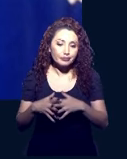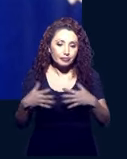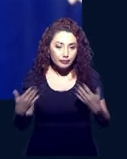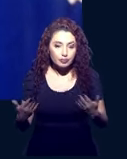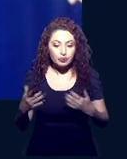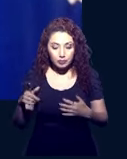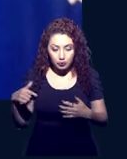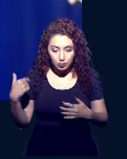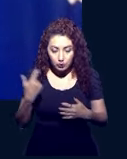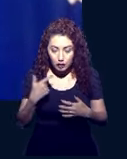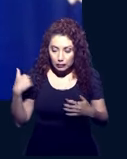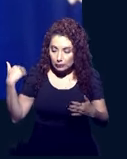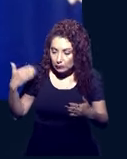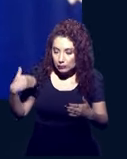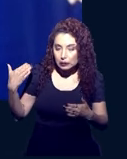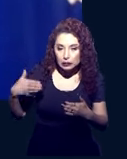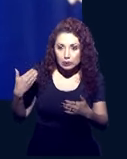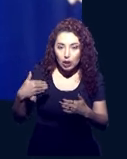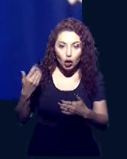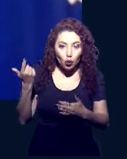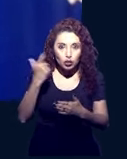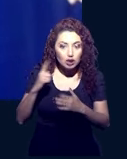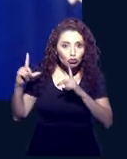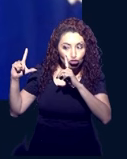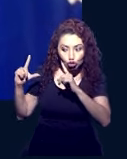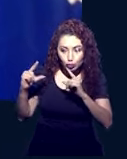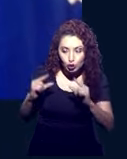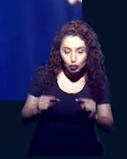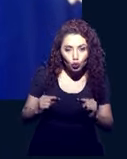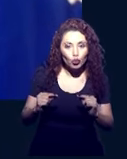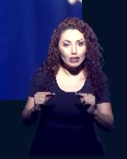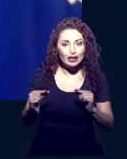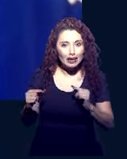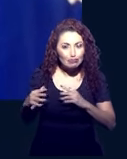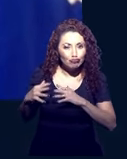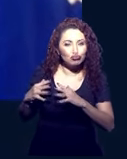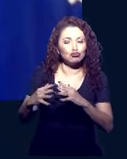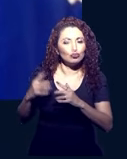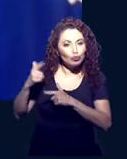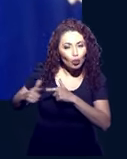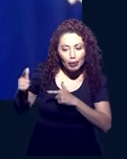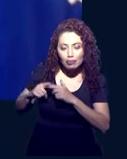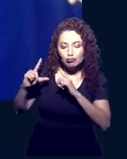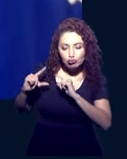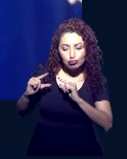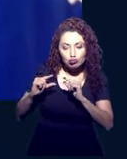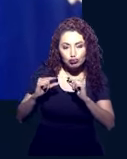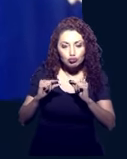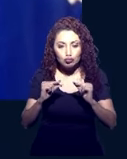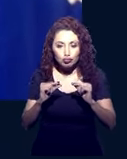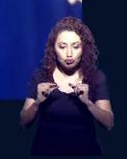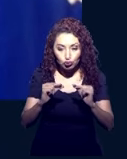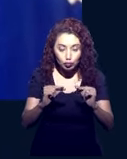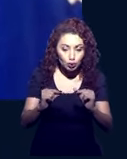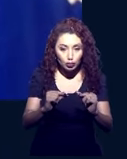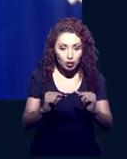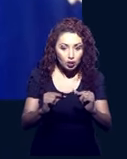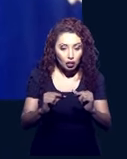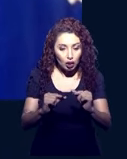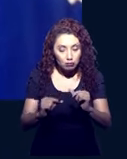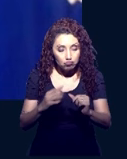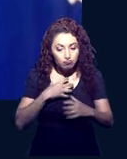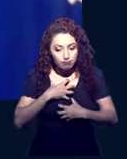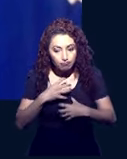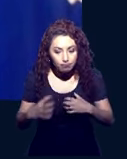máximo possível de divergências dirimidas e remeco Endo algumas divergências temos a segurança de que depois nós